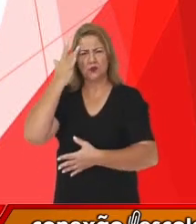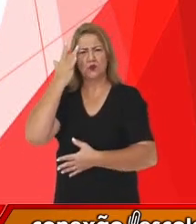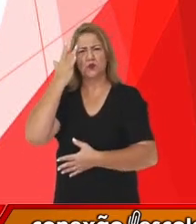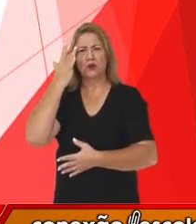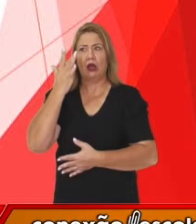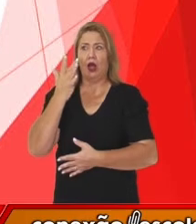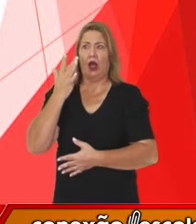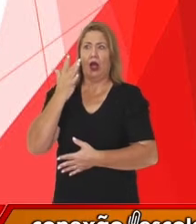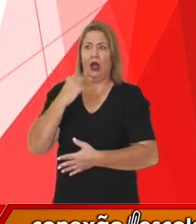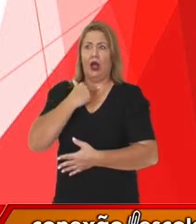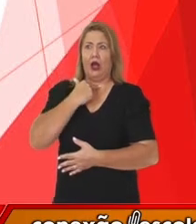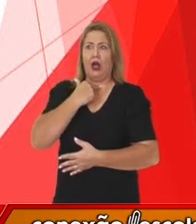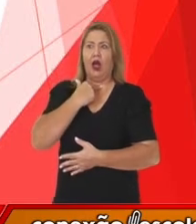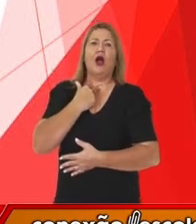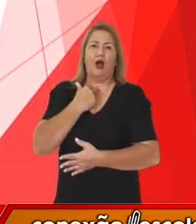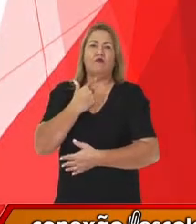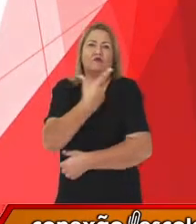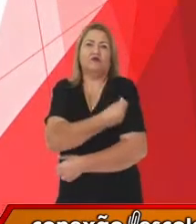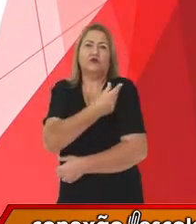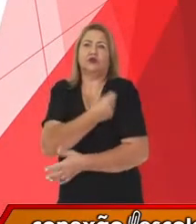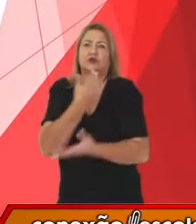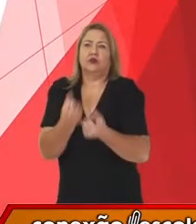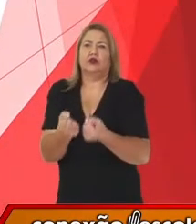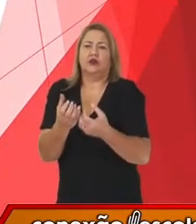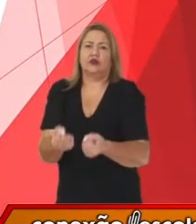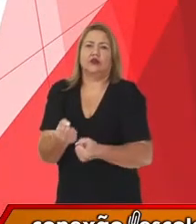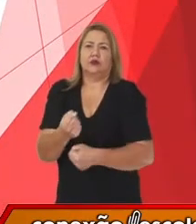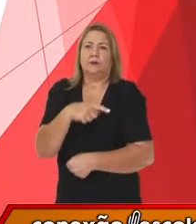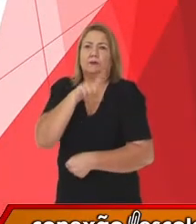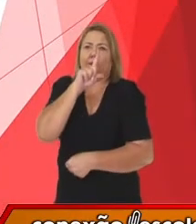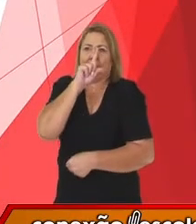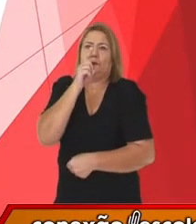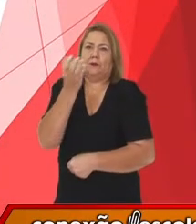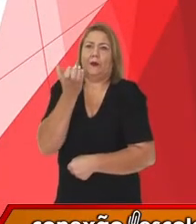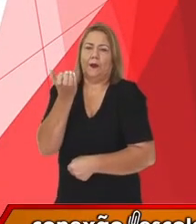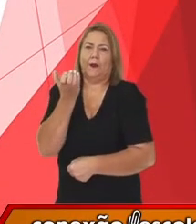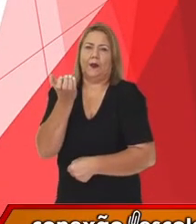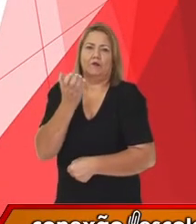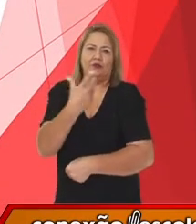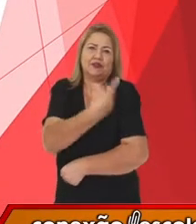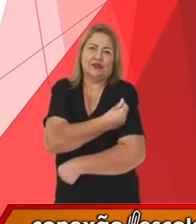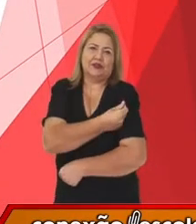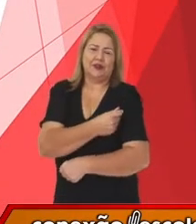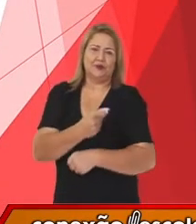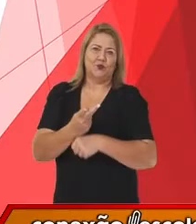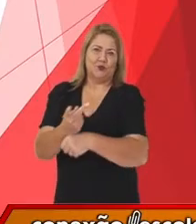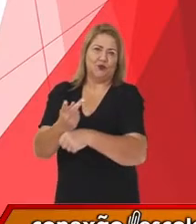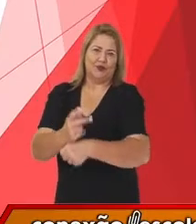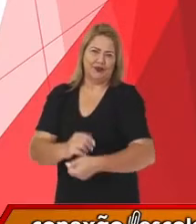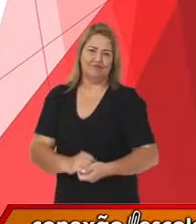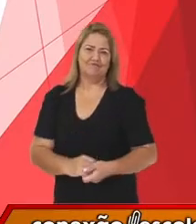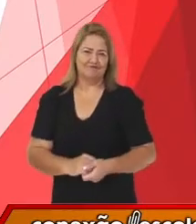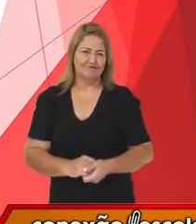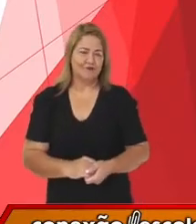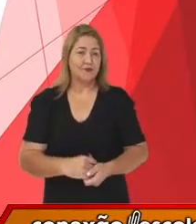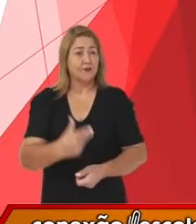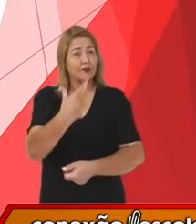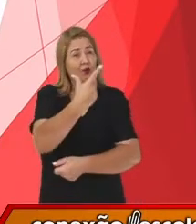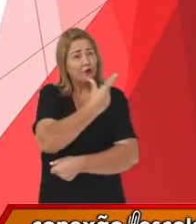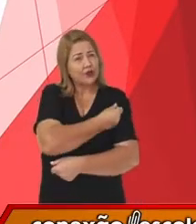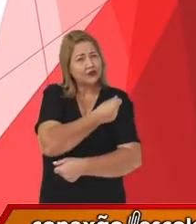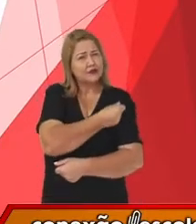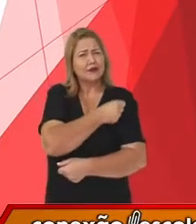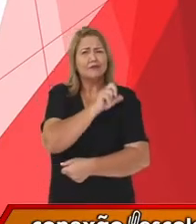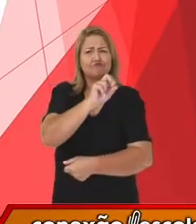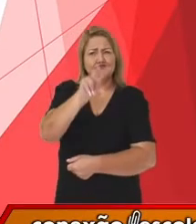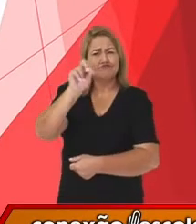aderir à vacinação. Então, muitas foram em busca dessa vacinação. As vacinas,